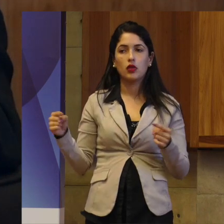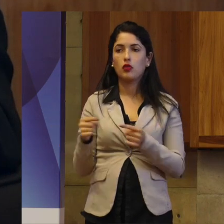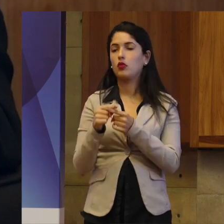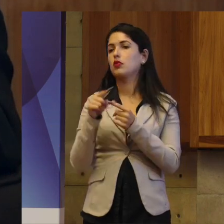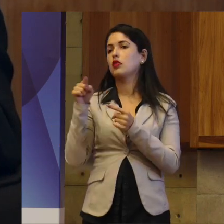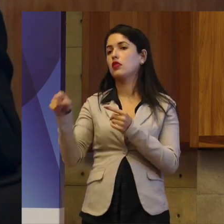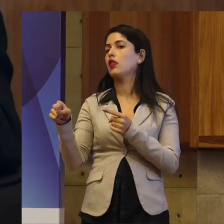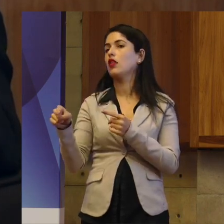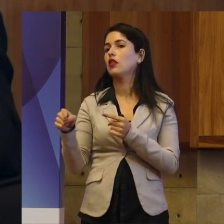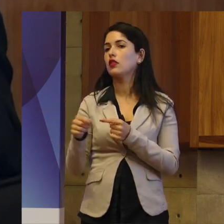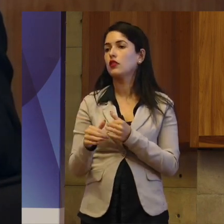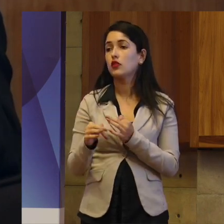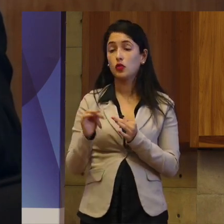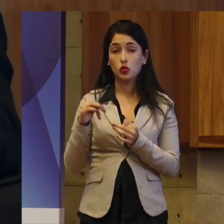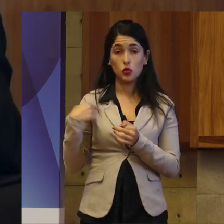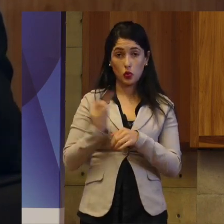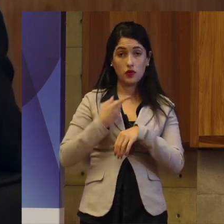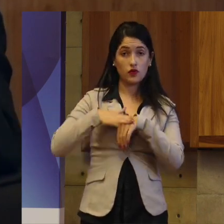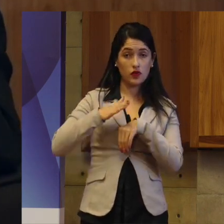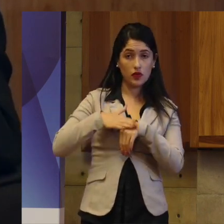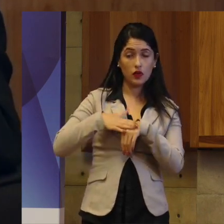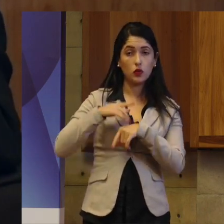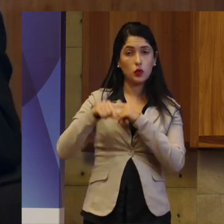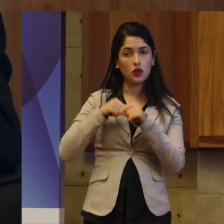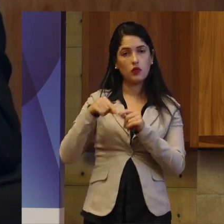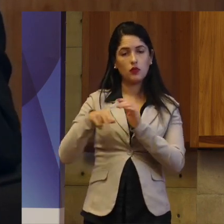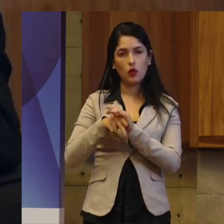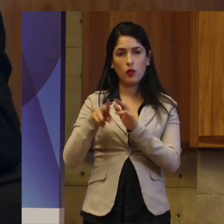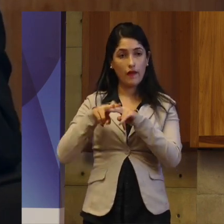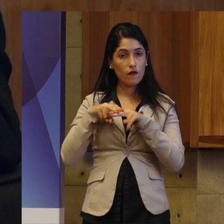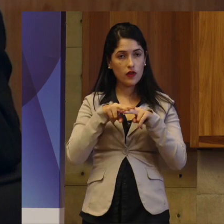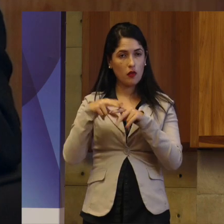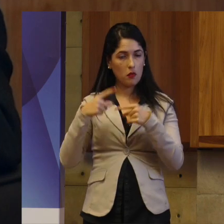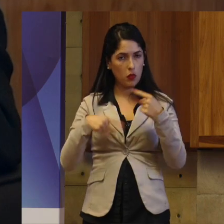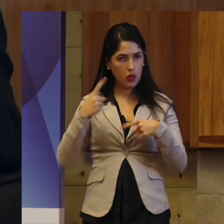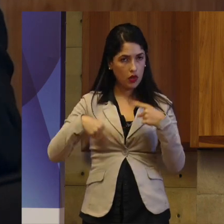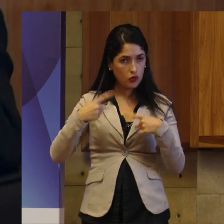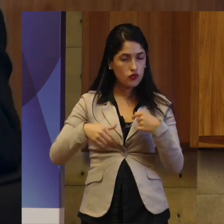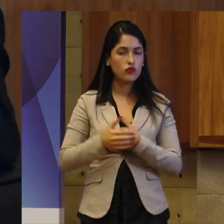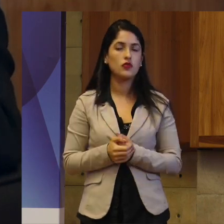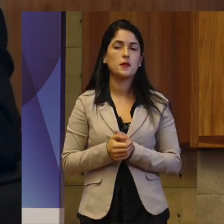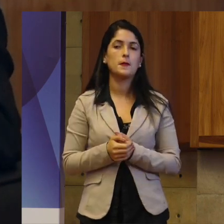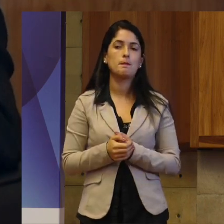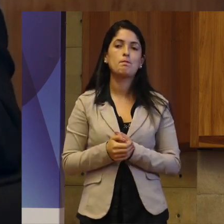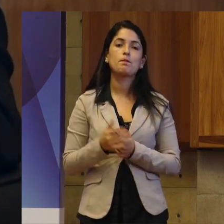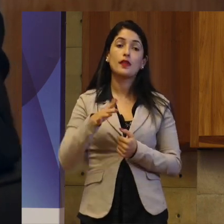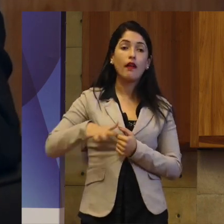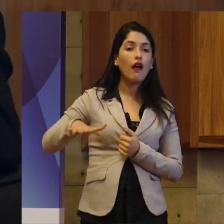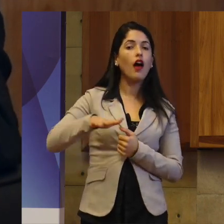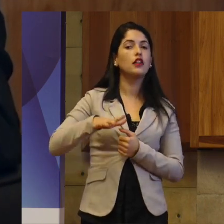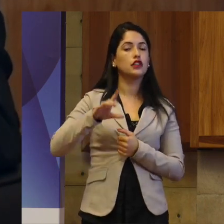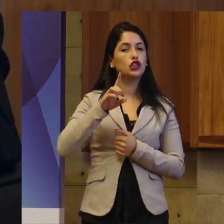com o painel anterior, nós estamos fazendo uma policy review, né, uma revisão de políticas na área digital.